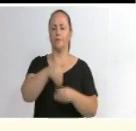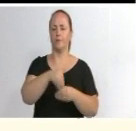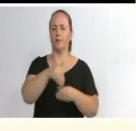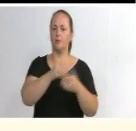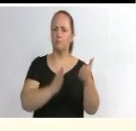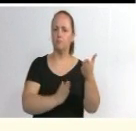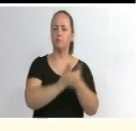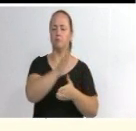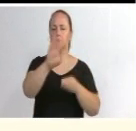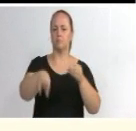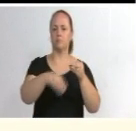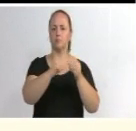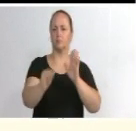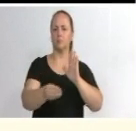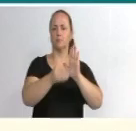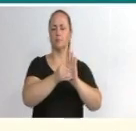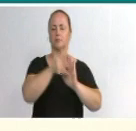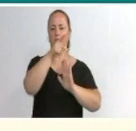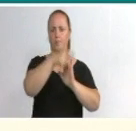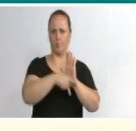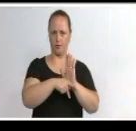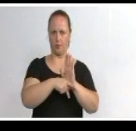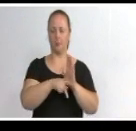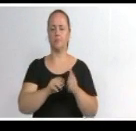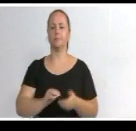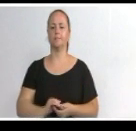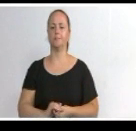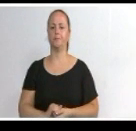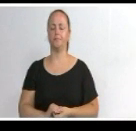emenda incorporada ao projeto.